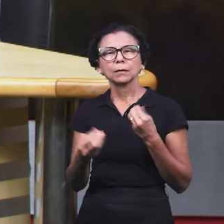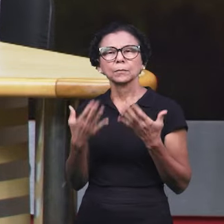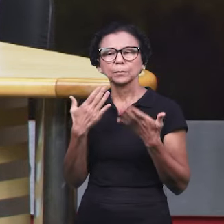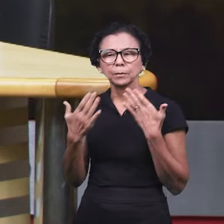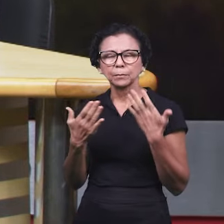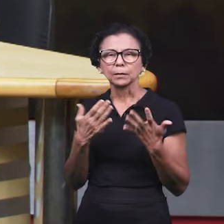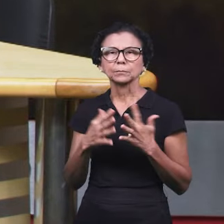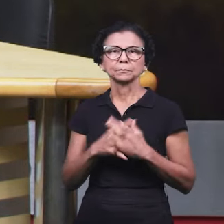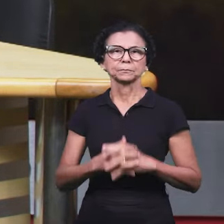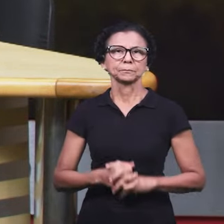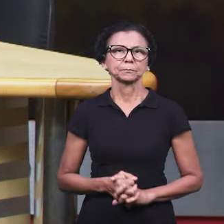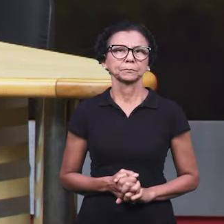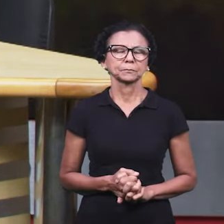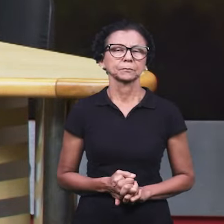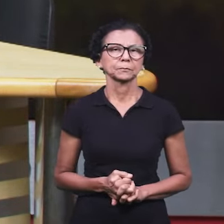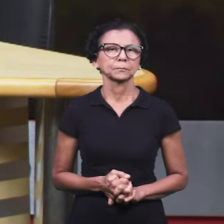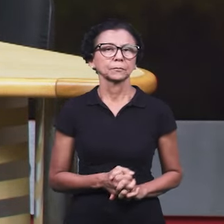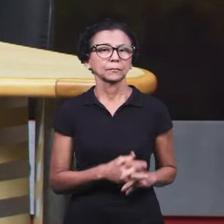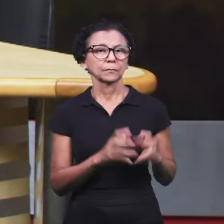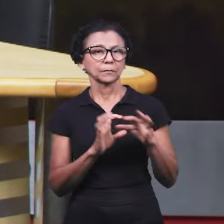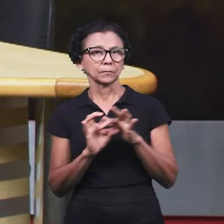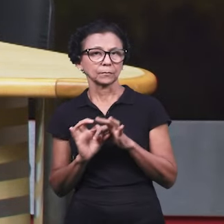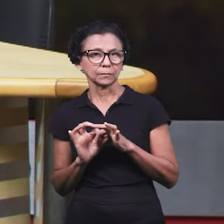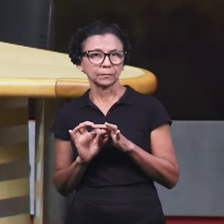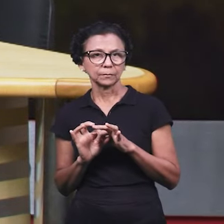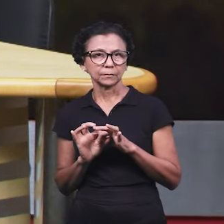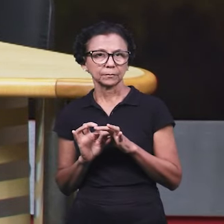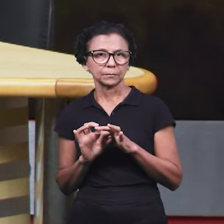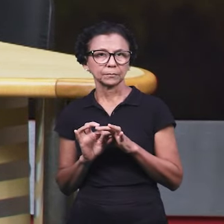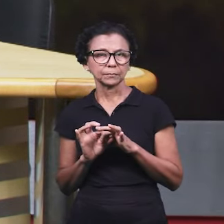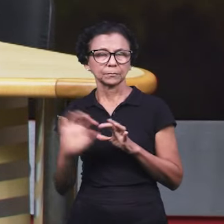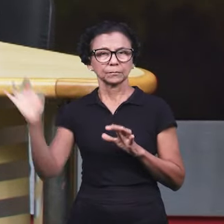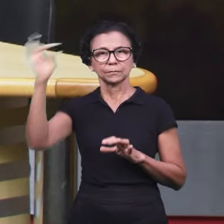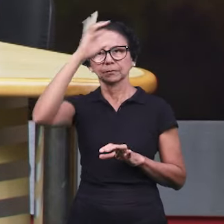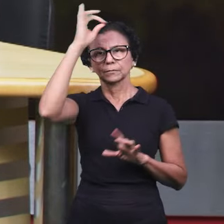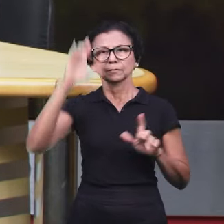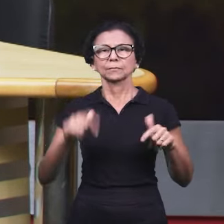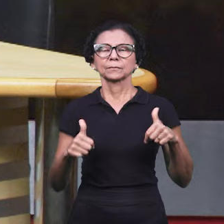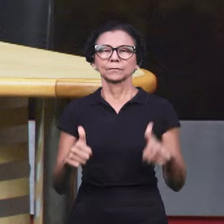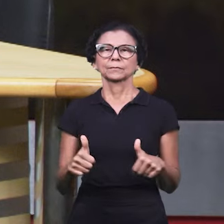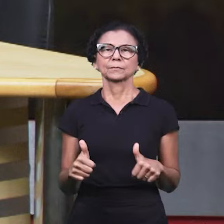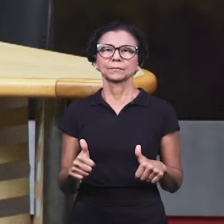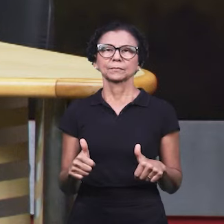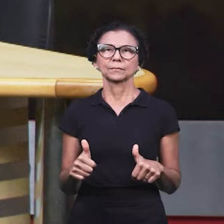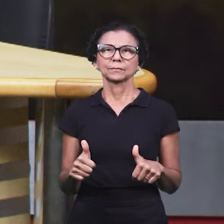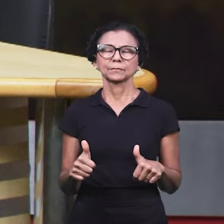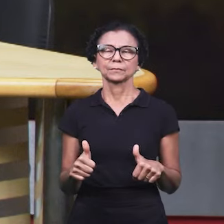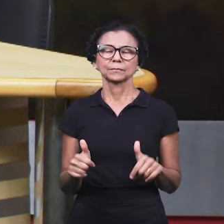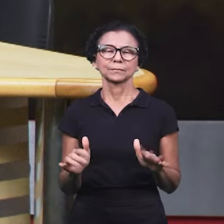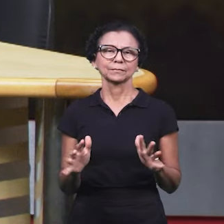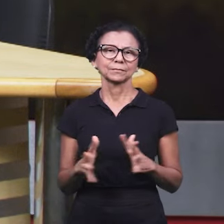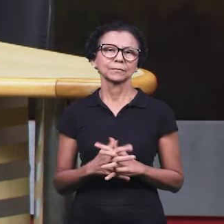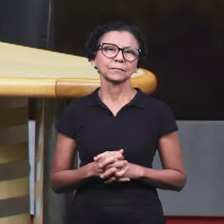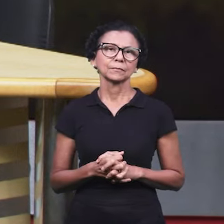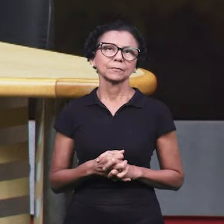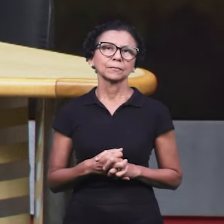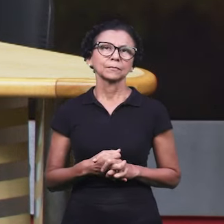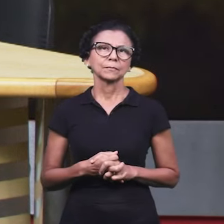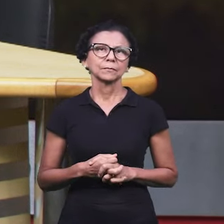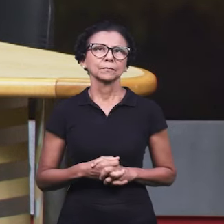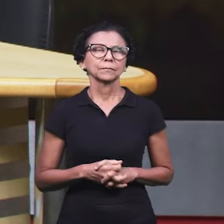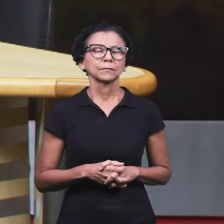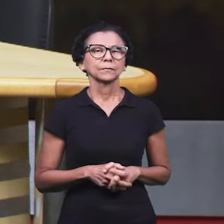quando você tem nesse contexto a ação do Espírito Santo aí pronto é como se fosse uma engrenagem que precisa